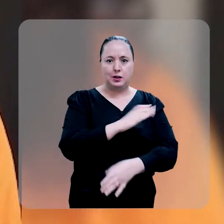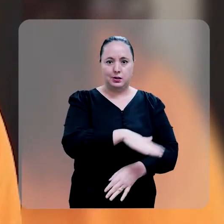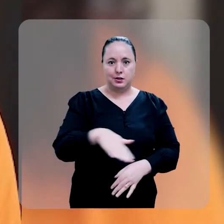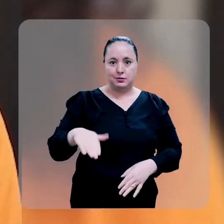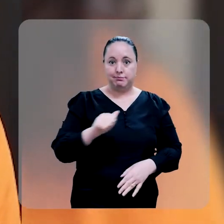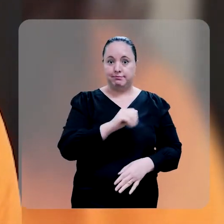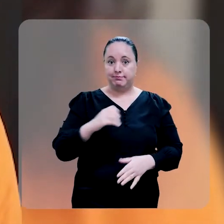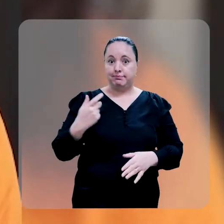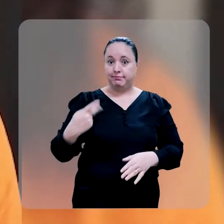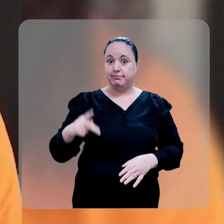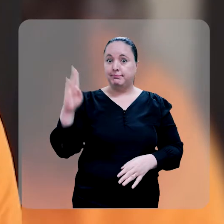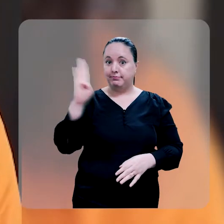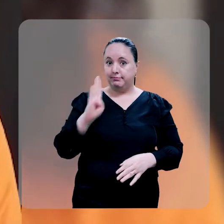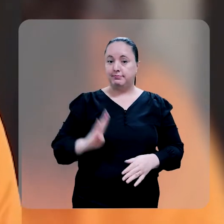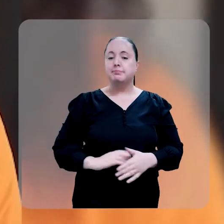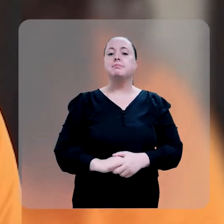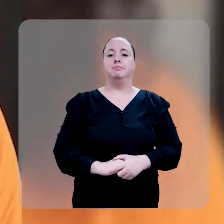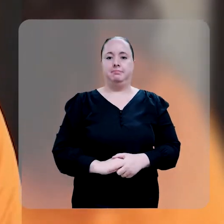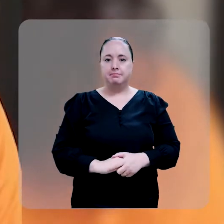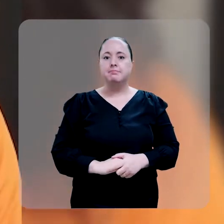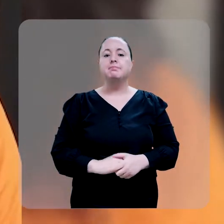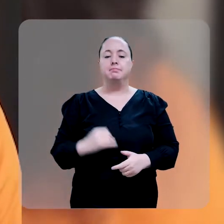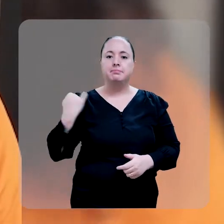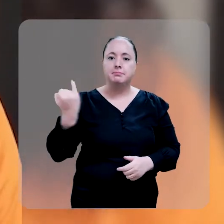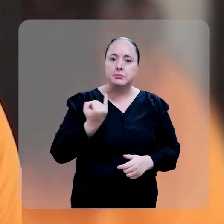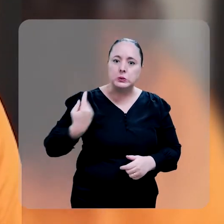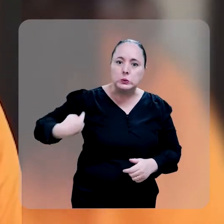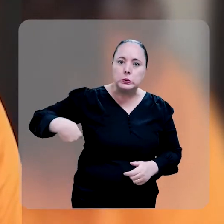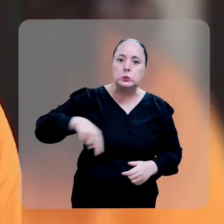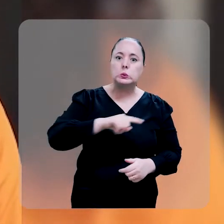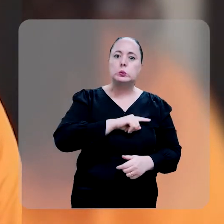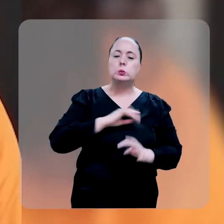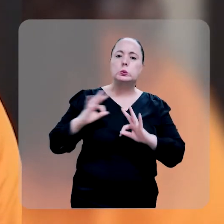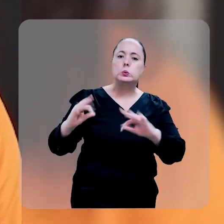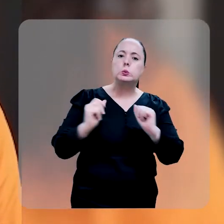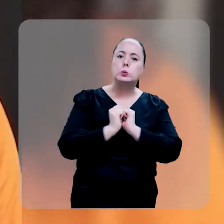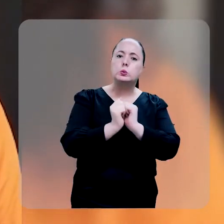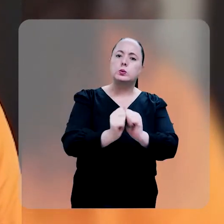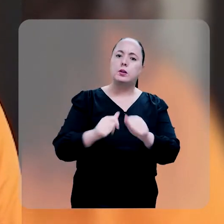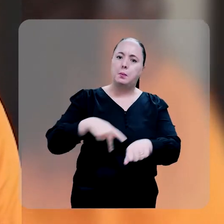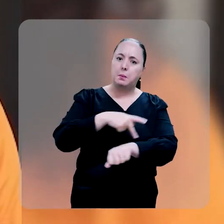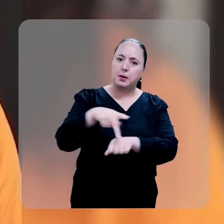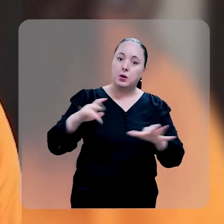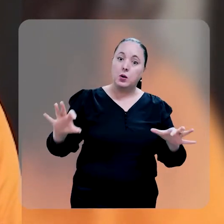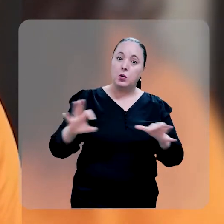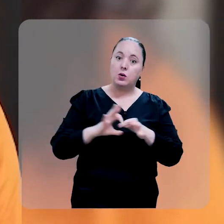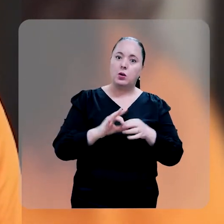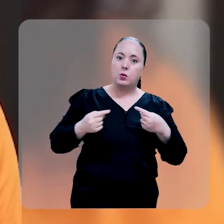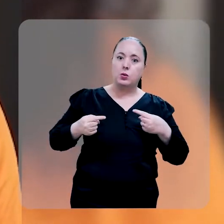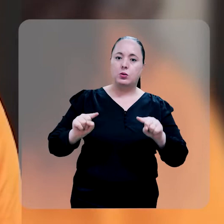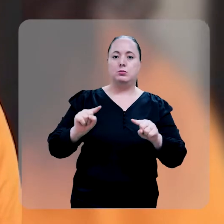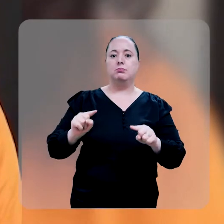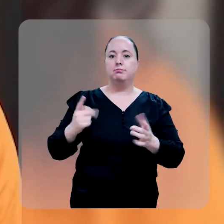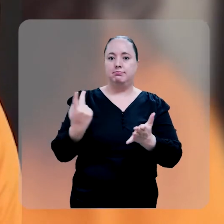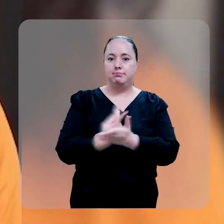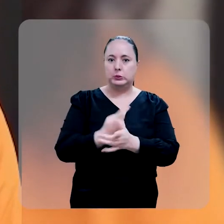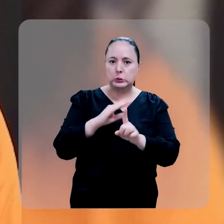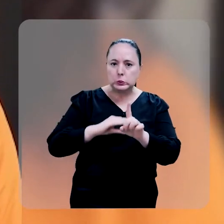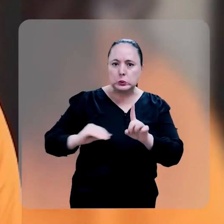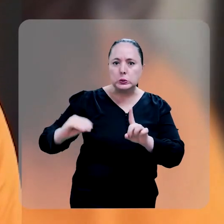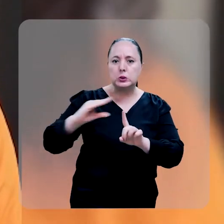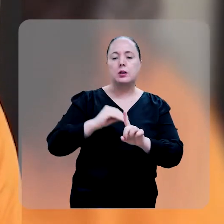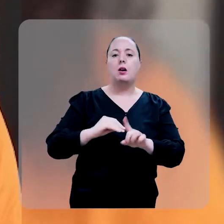de crianças e adolescentes no Brasil. É muito importante que todo o nosso país esteja unido contra essa triste